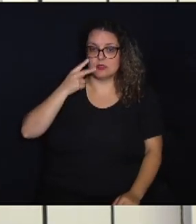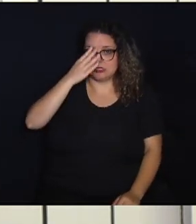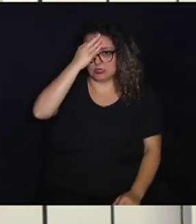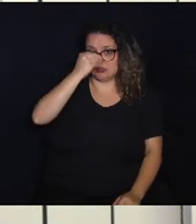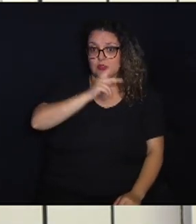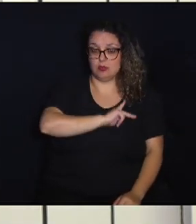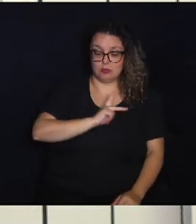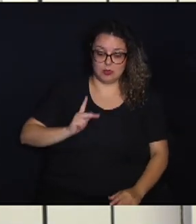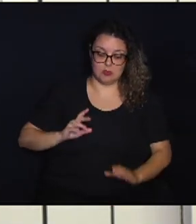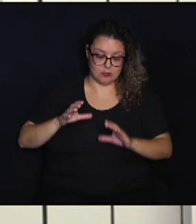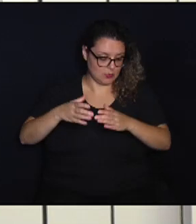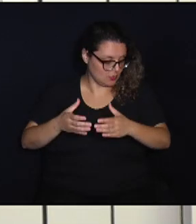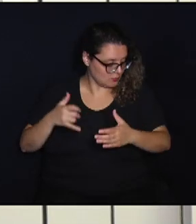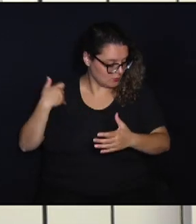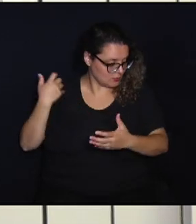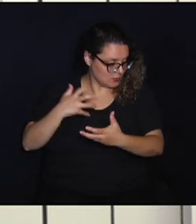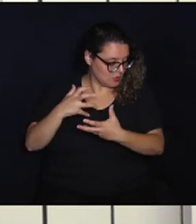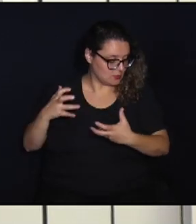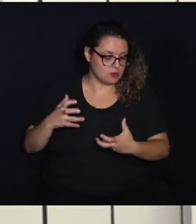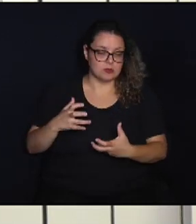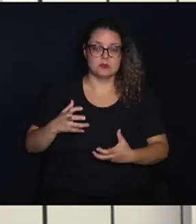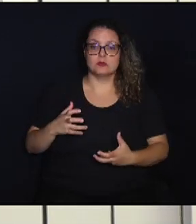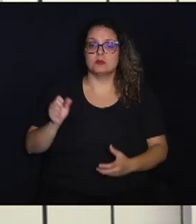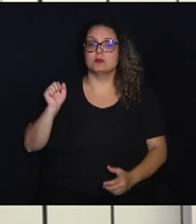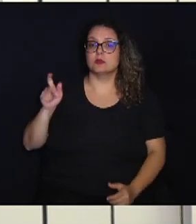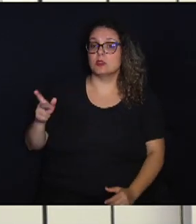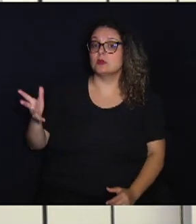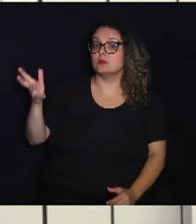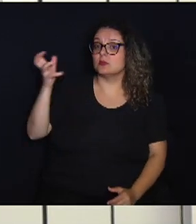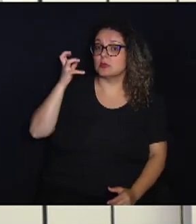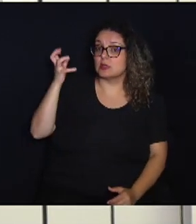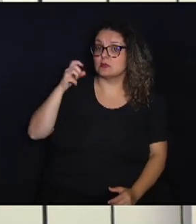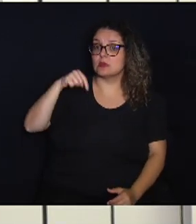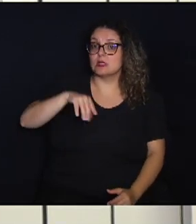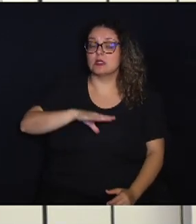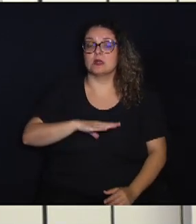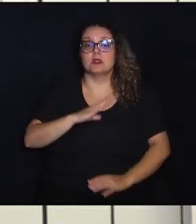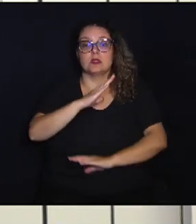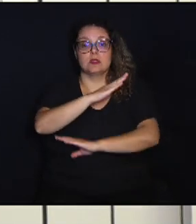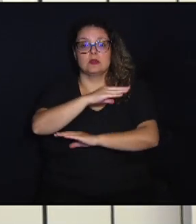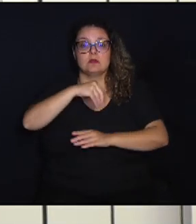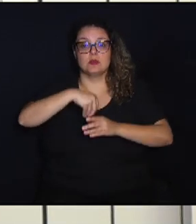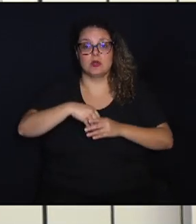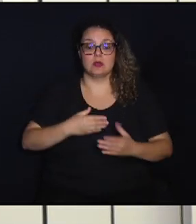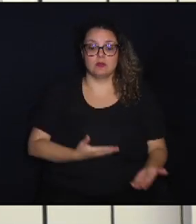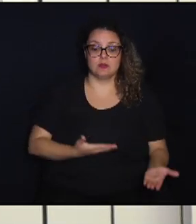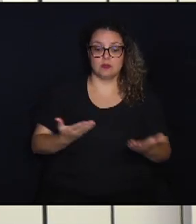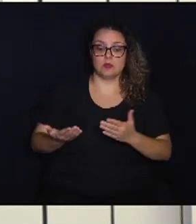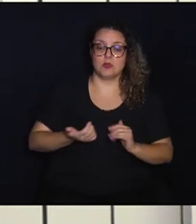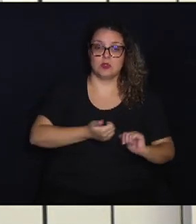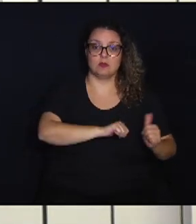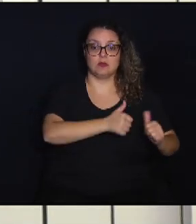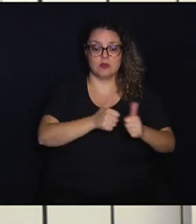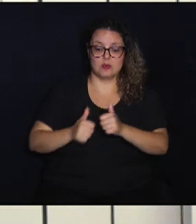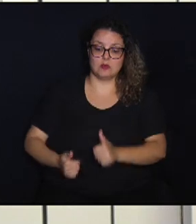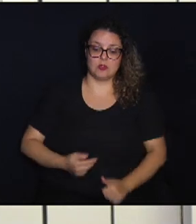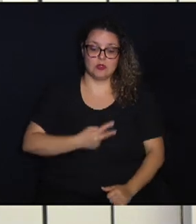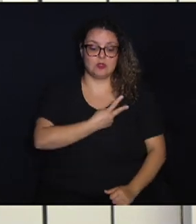presidente da Comissão dos Idosos, Aposentados e Pensionistas aqui da Câmara, apresentou o balanço do biênio